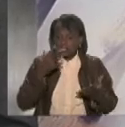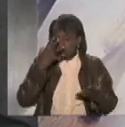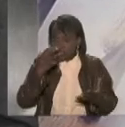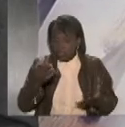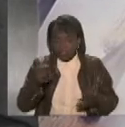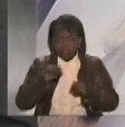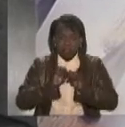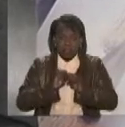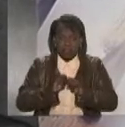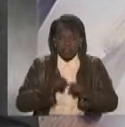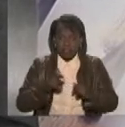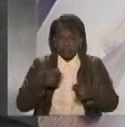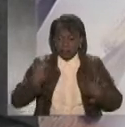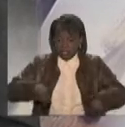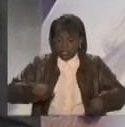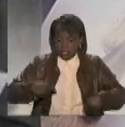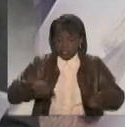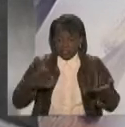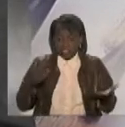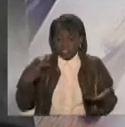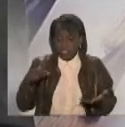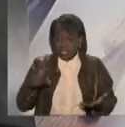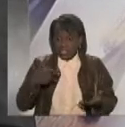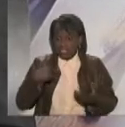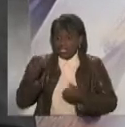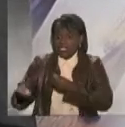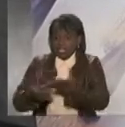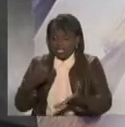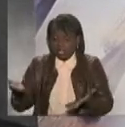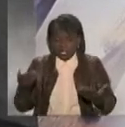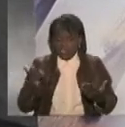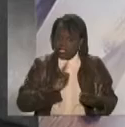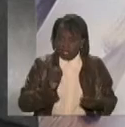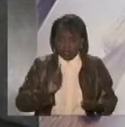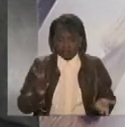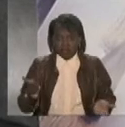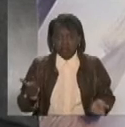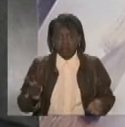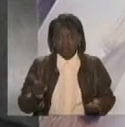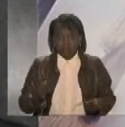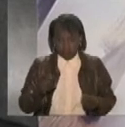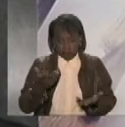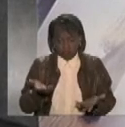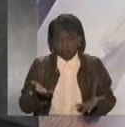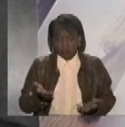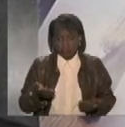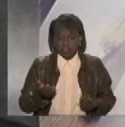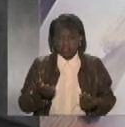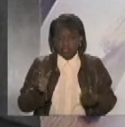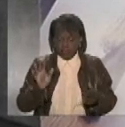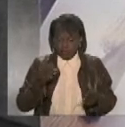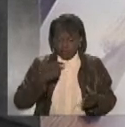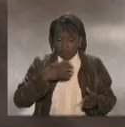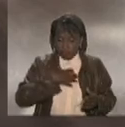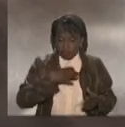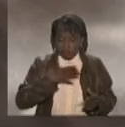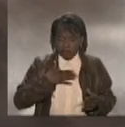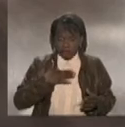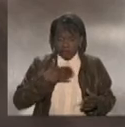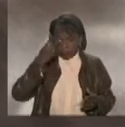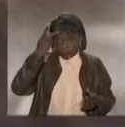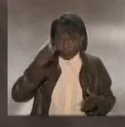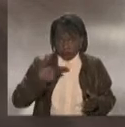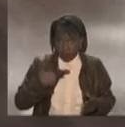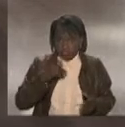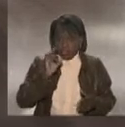ninguém, para satisfazer as necessidades de ninguém. É por aí. Né? Eu acho que também é por aí. Cada um vai fazer uma construção,